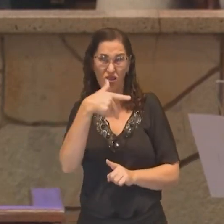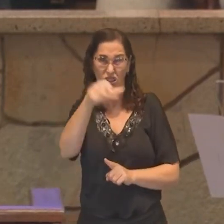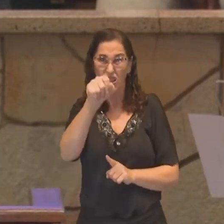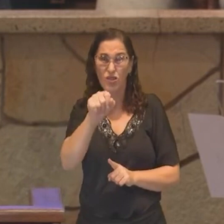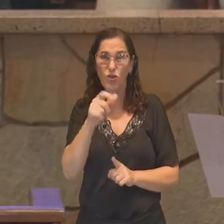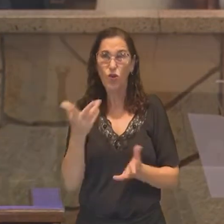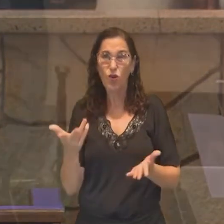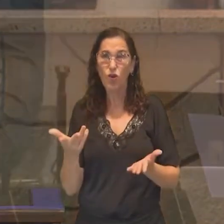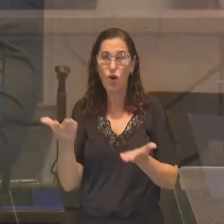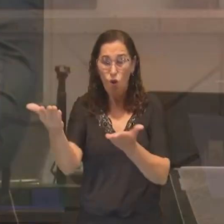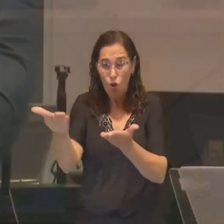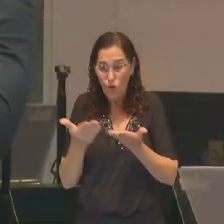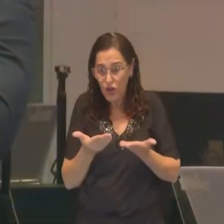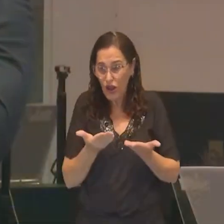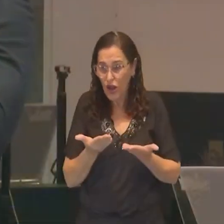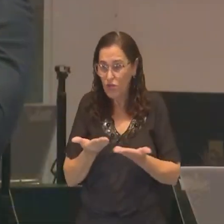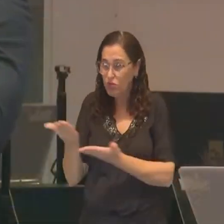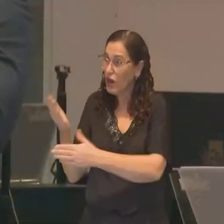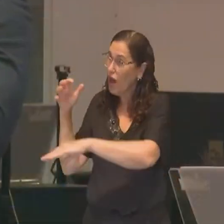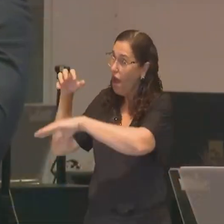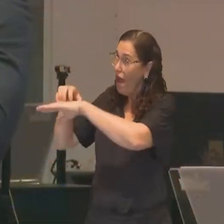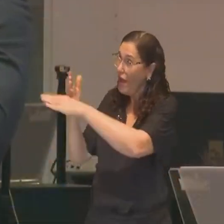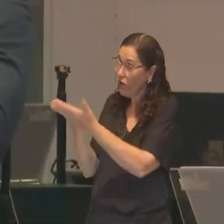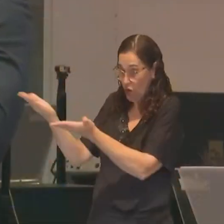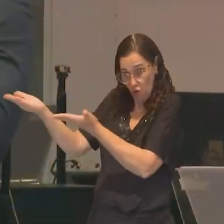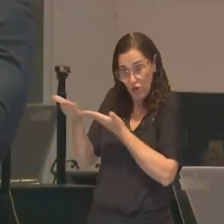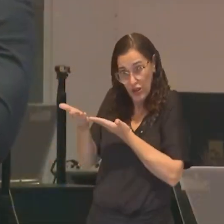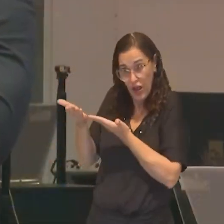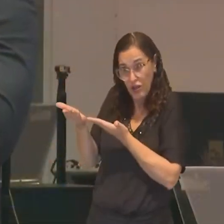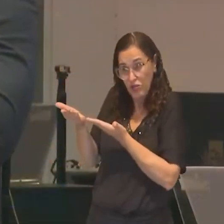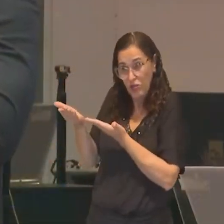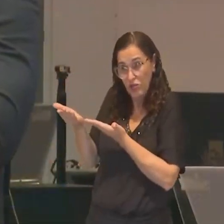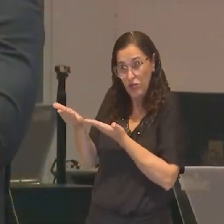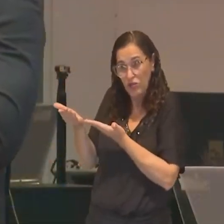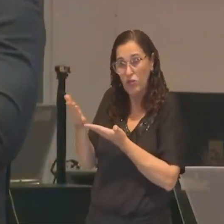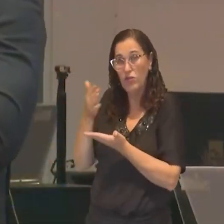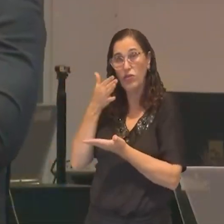que será convidado a entrar no seu reino?